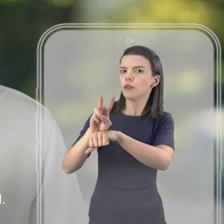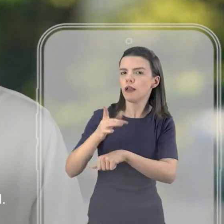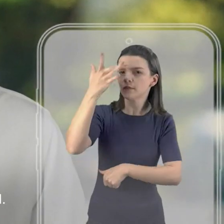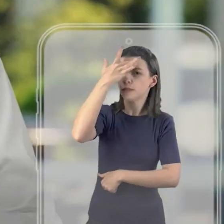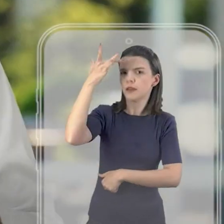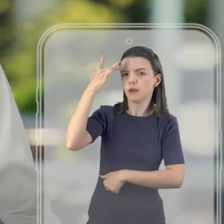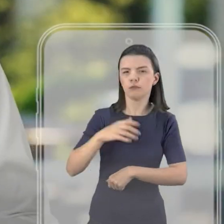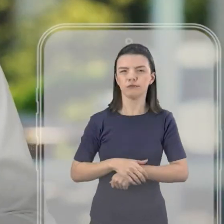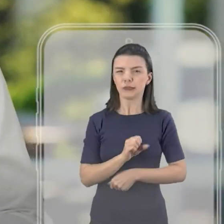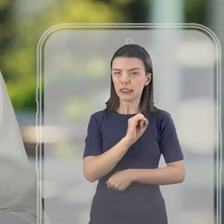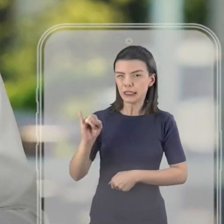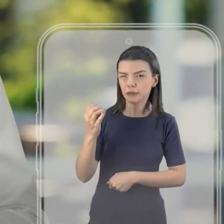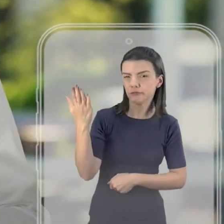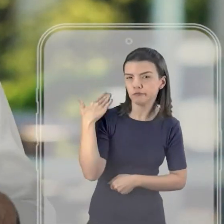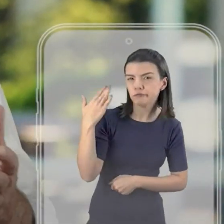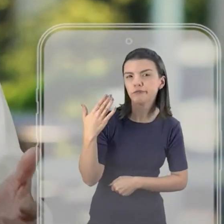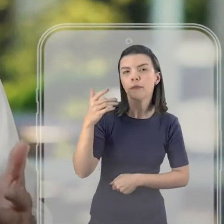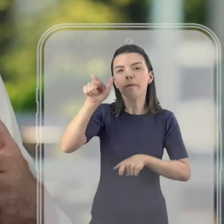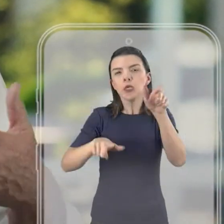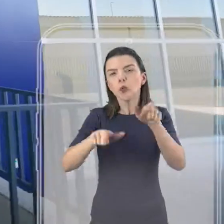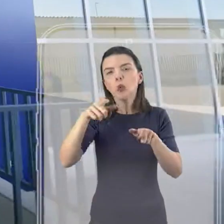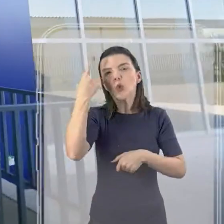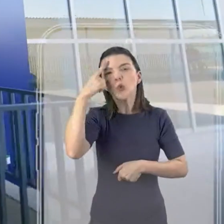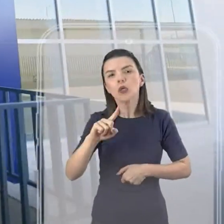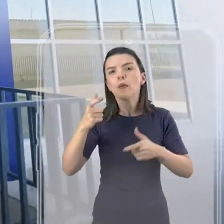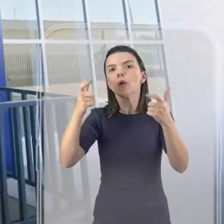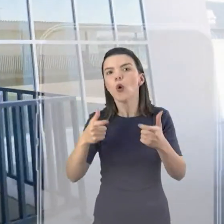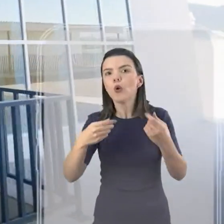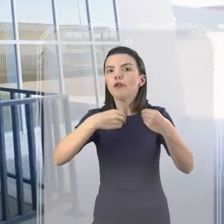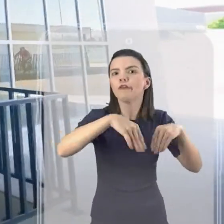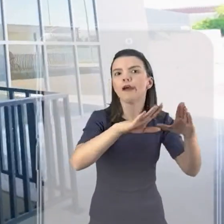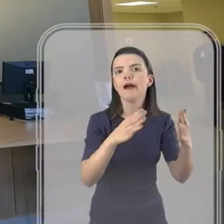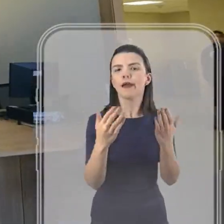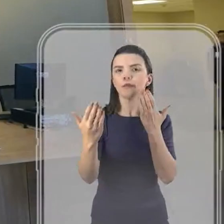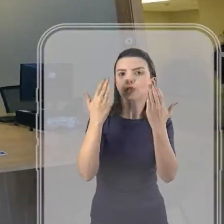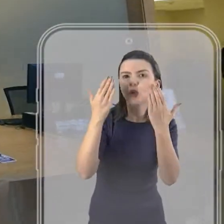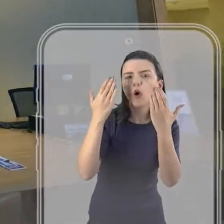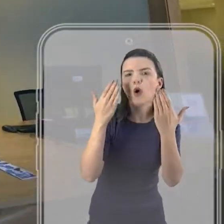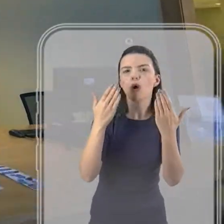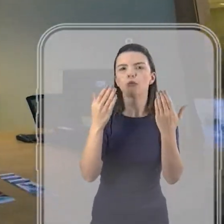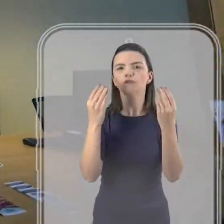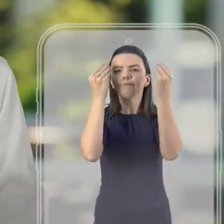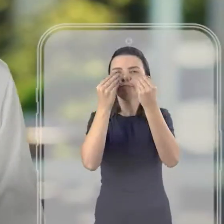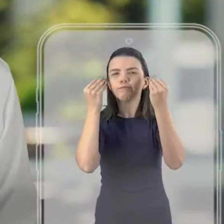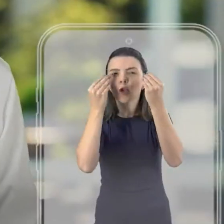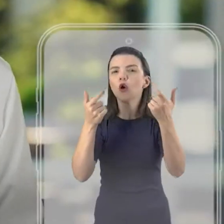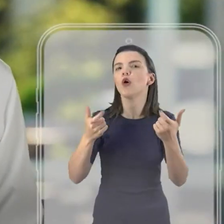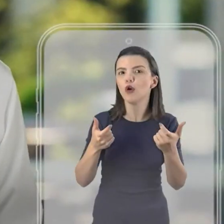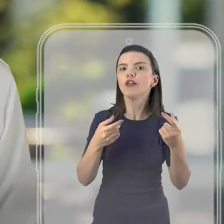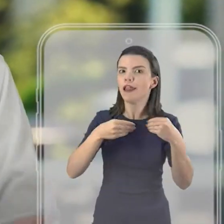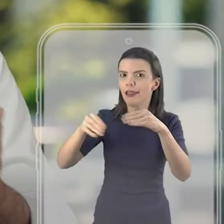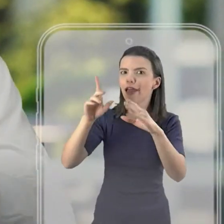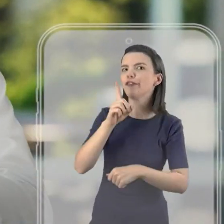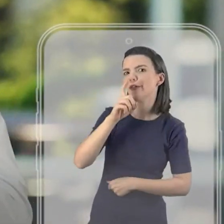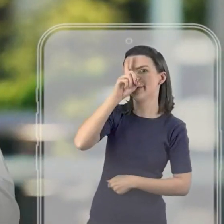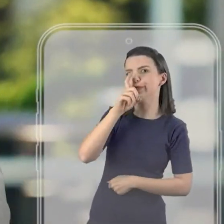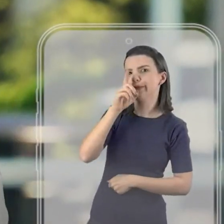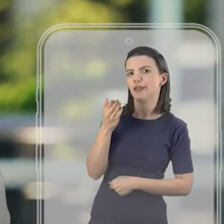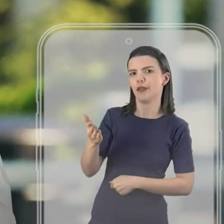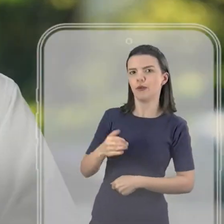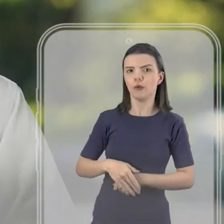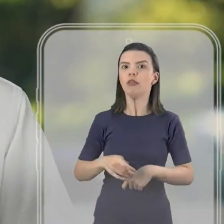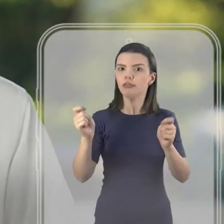saúde mental. Então, as pessoas que até então não tinham para onde levar seus familiares num surto psicótico, agora têm condições de levar lá